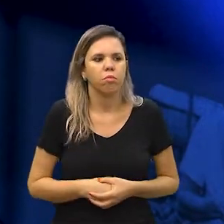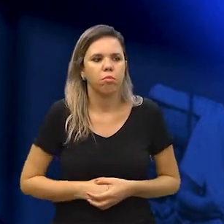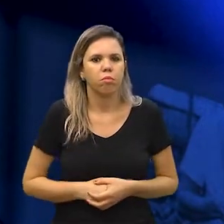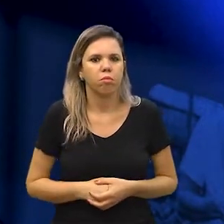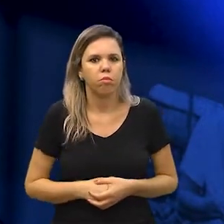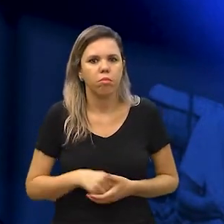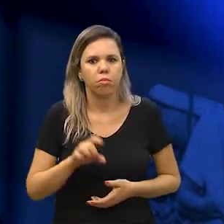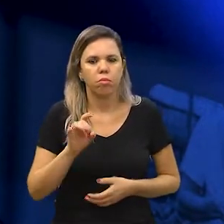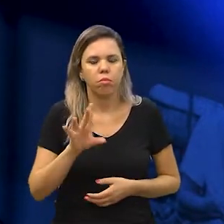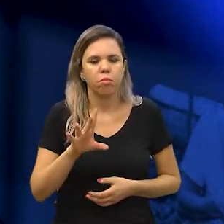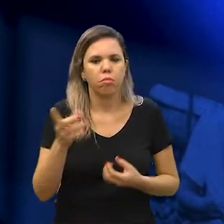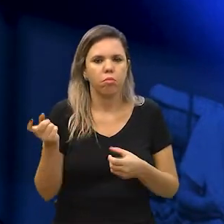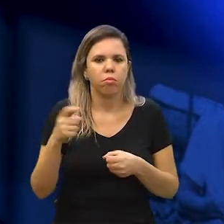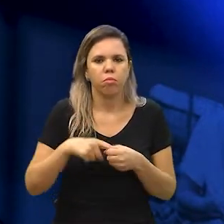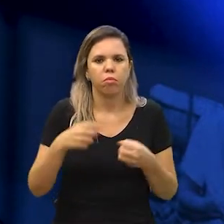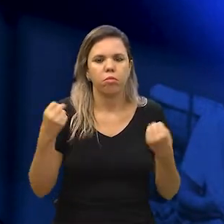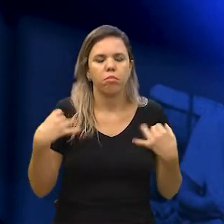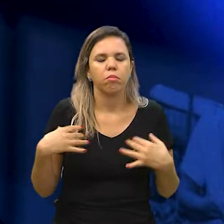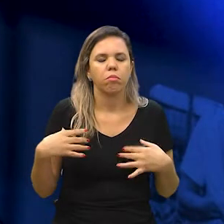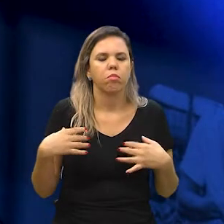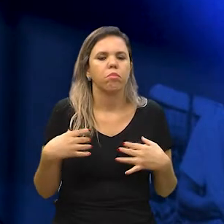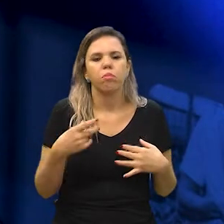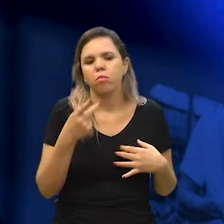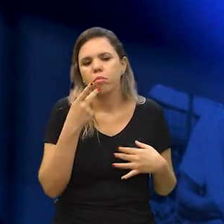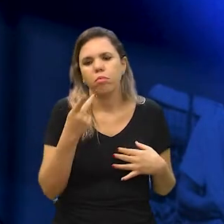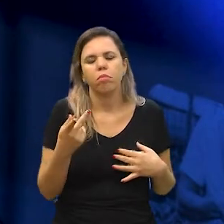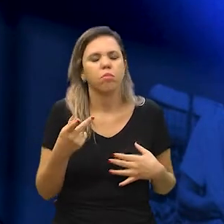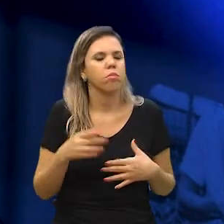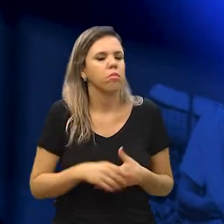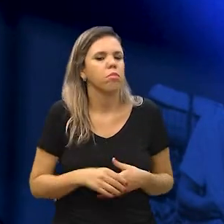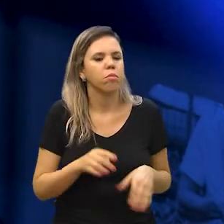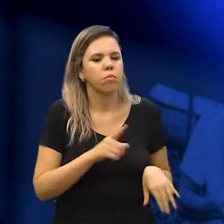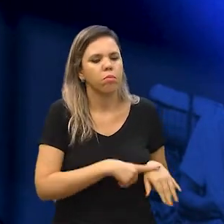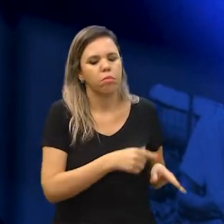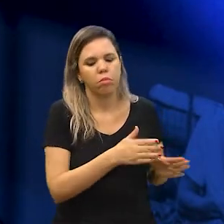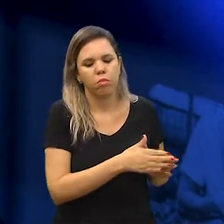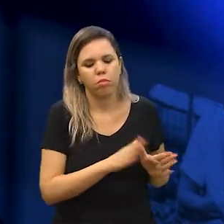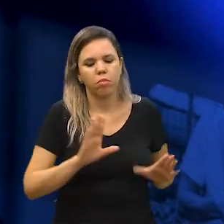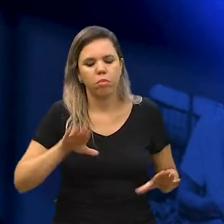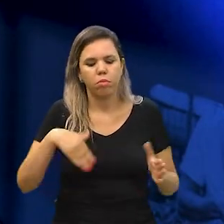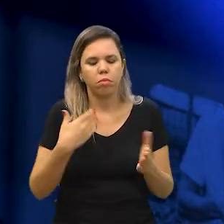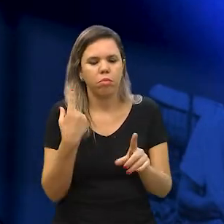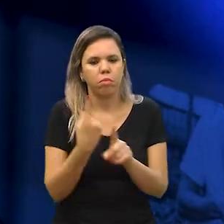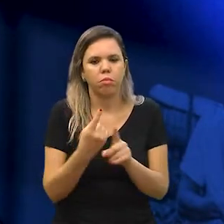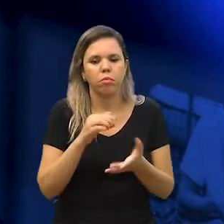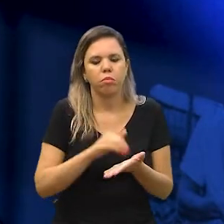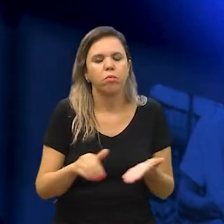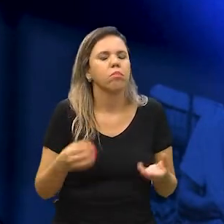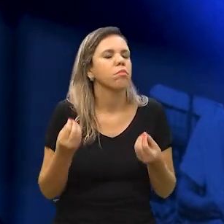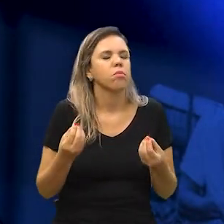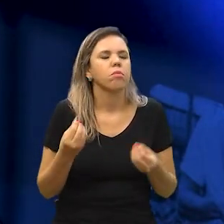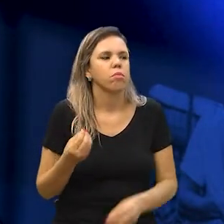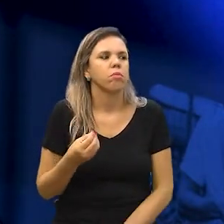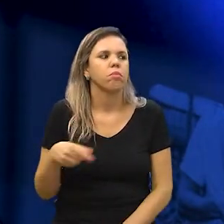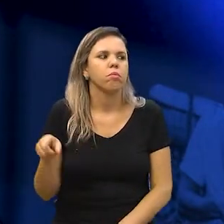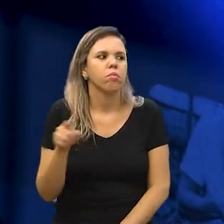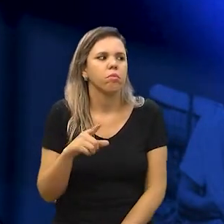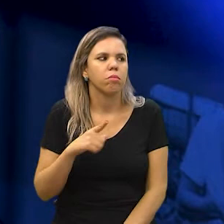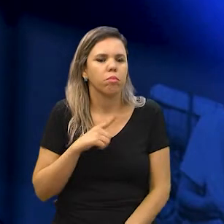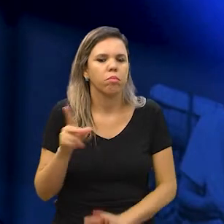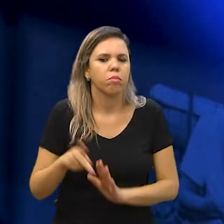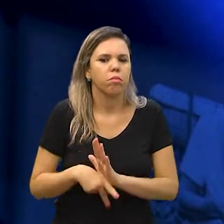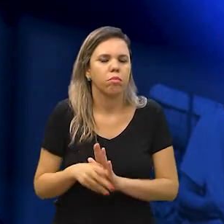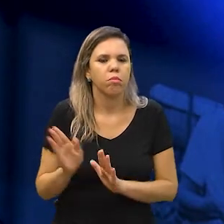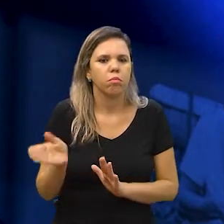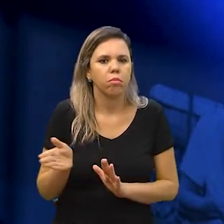Mas, aí, ó, mas só um pouquinho, quero que você volte um pouquinho antes ainda, Fabrício. Naquele período, até vocês encontrarem um escritório, vocês